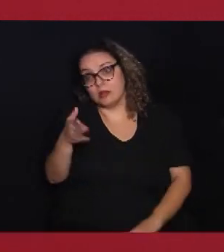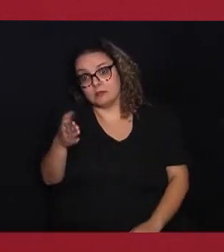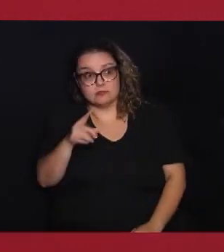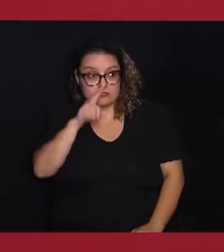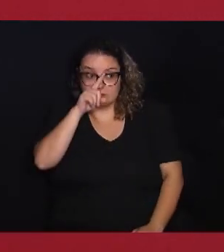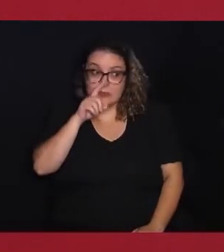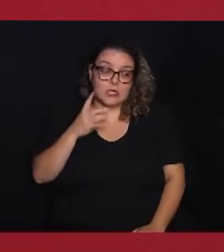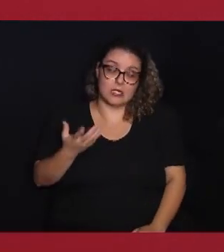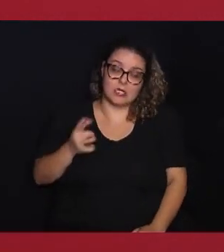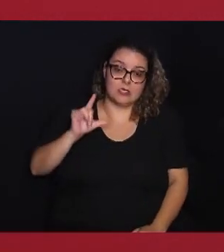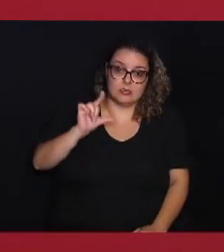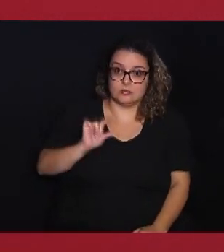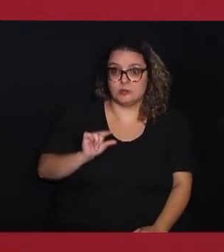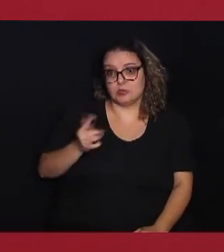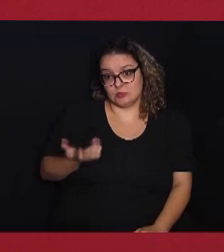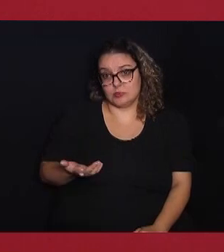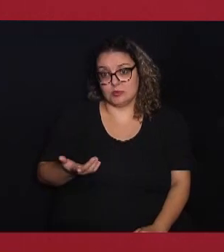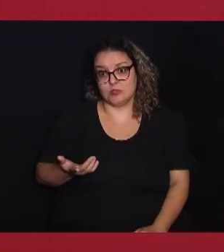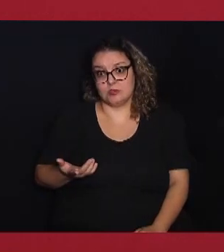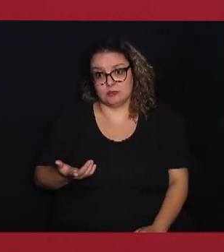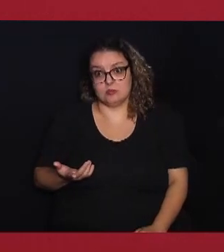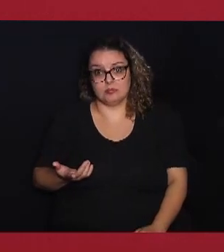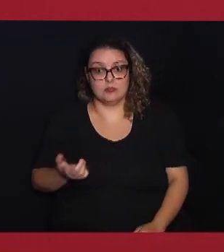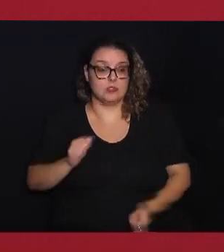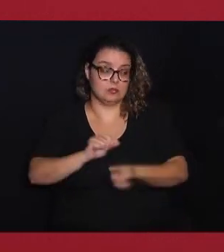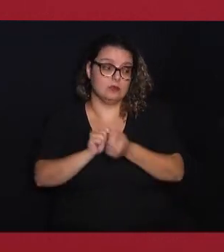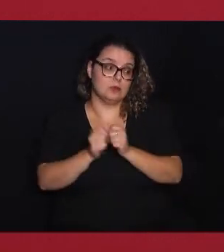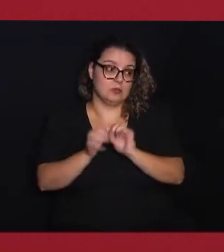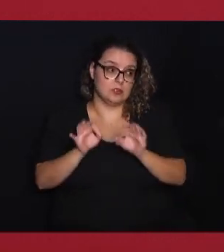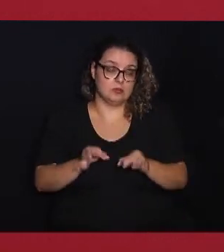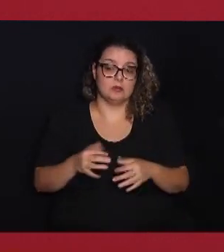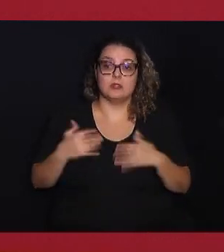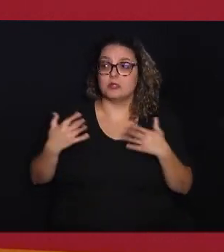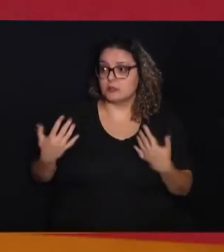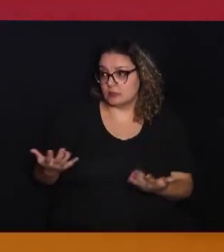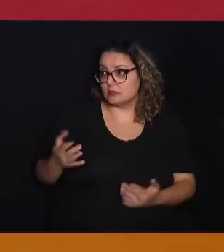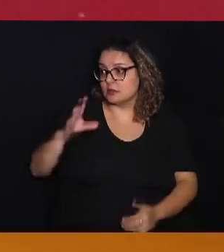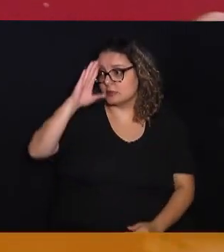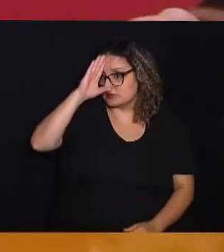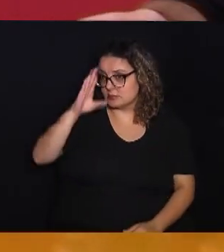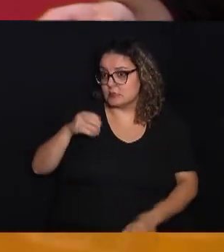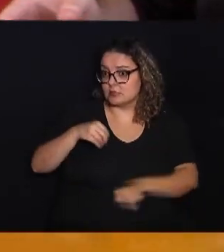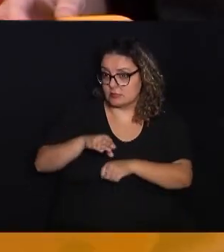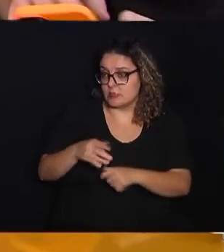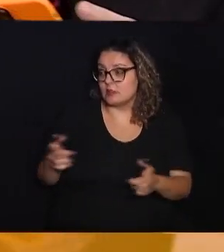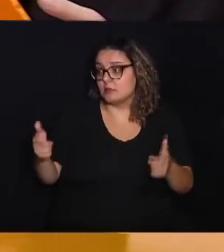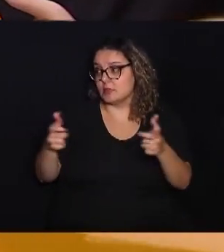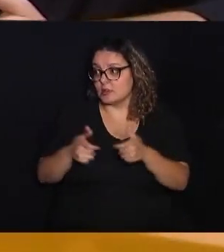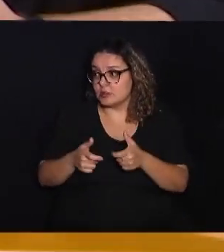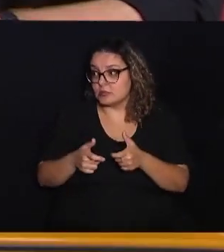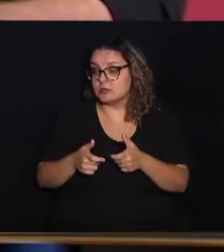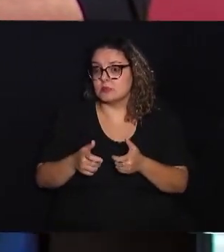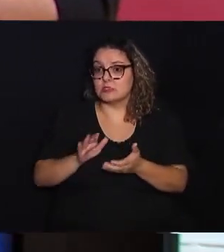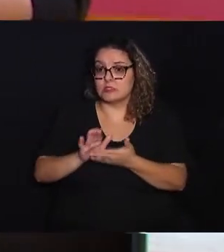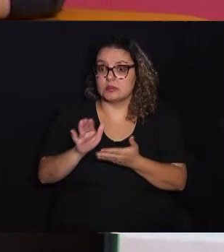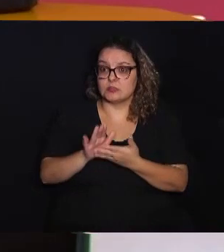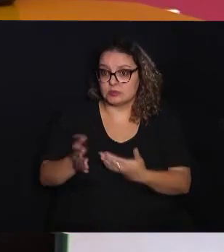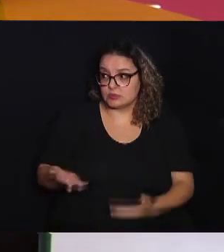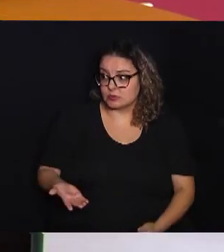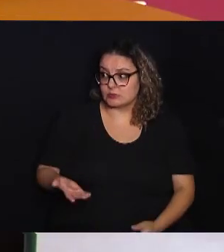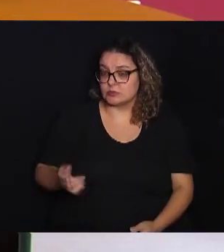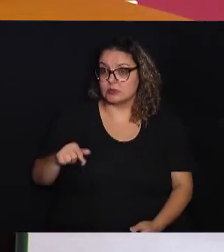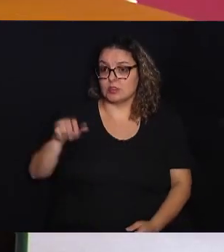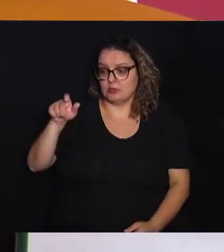bandeira pode estar amarela, né, se tiver um volume de chuvas adequado. Então, uma das principais dicas para reduzir esse consumo